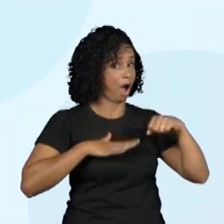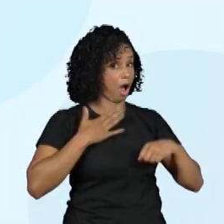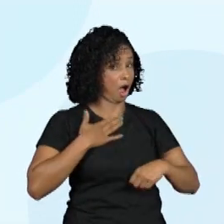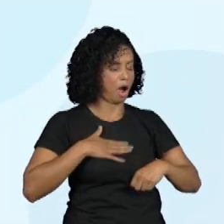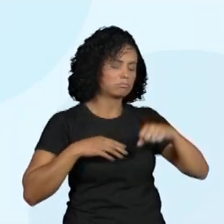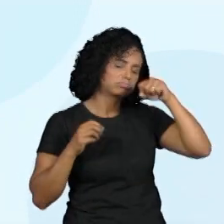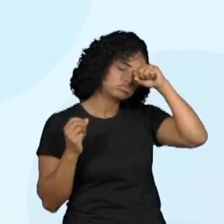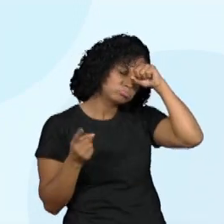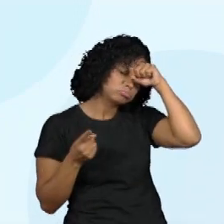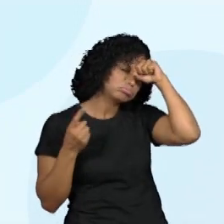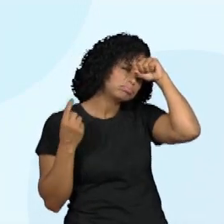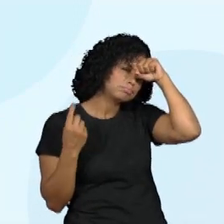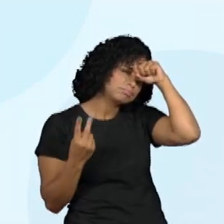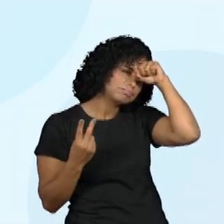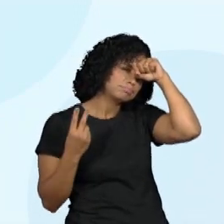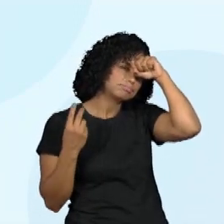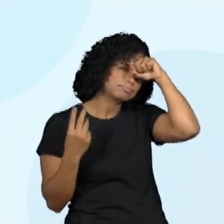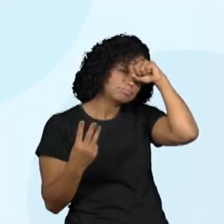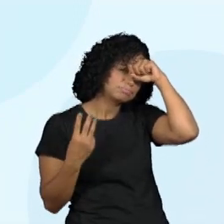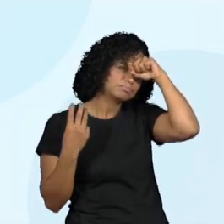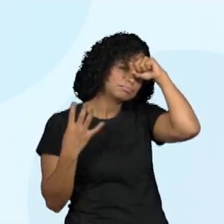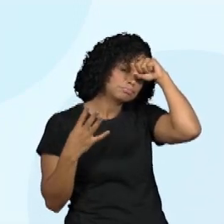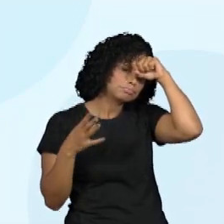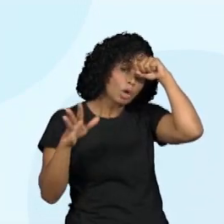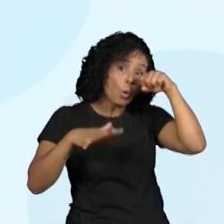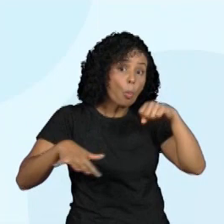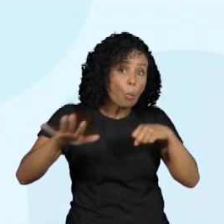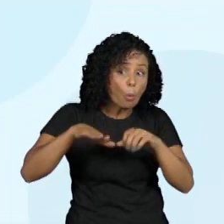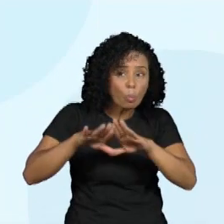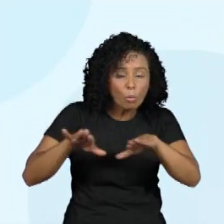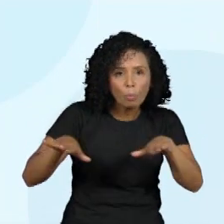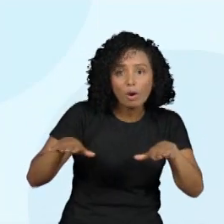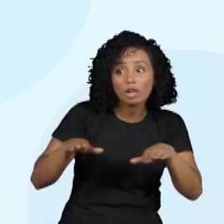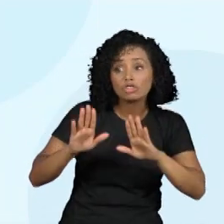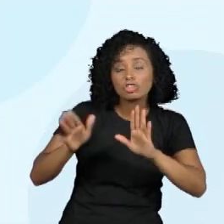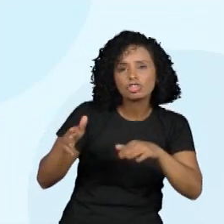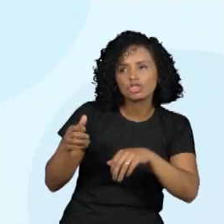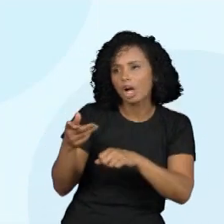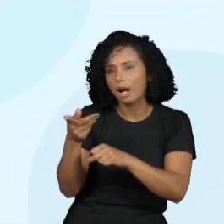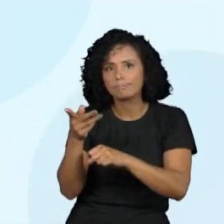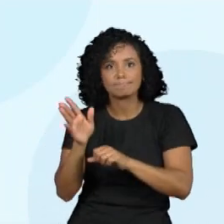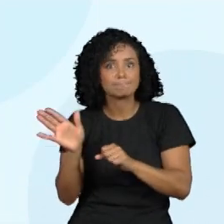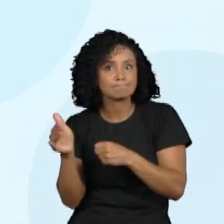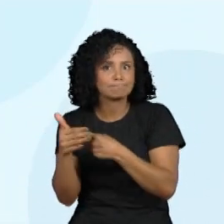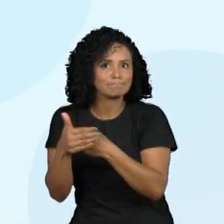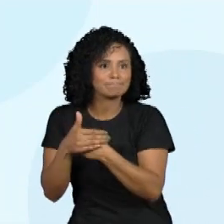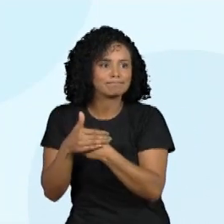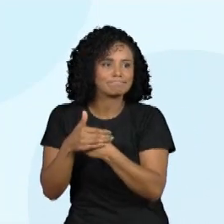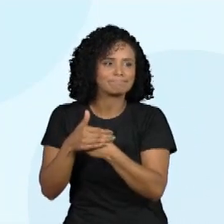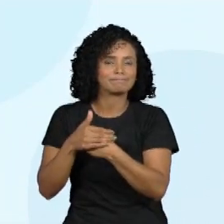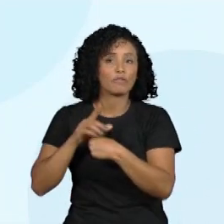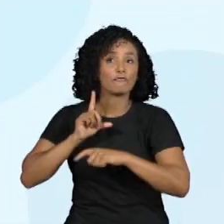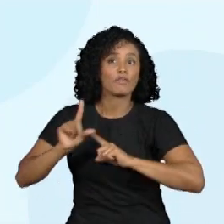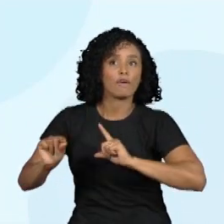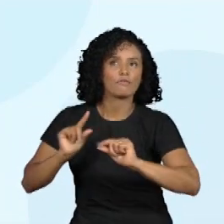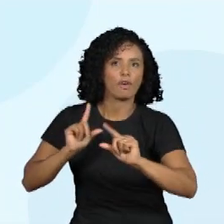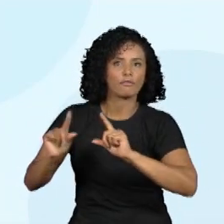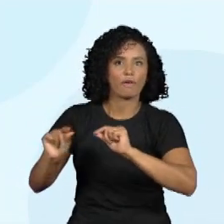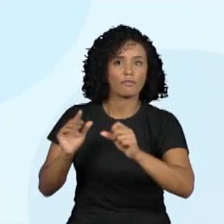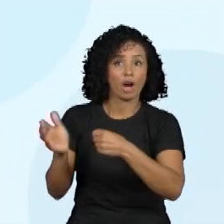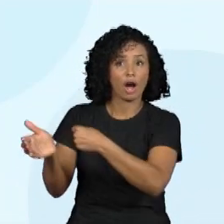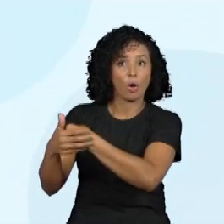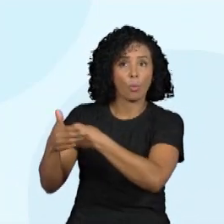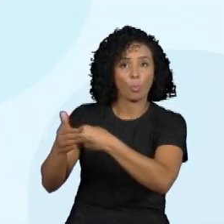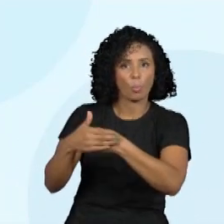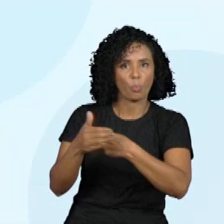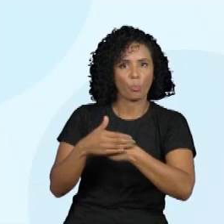demais possam procurar um lugar a fim de se esconder. Agora ficou muito fácil, hein, gente?